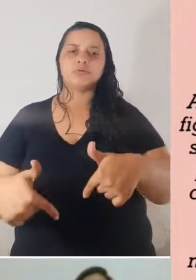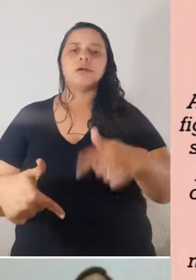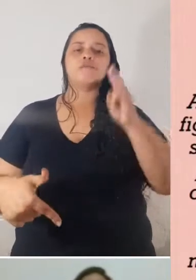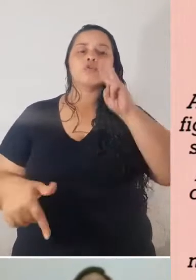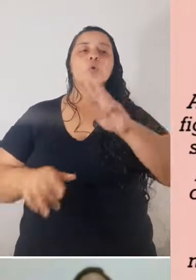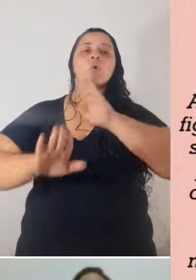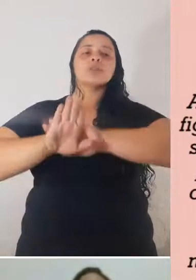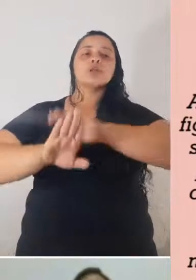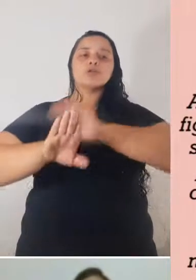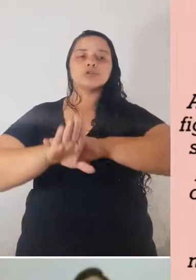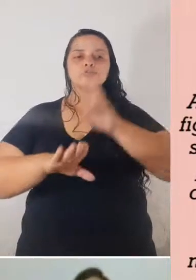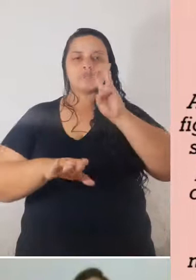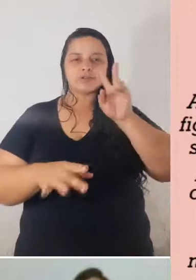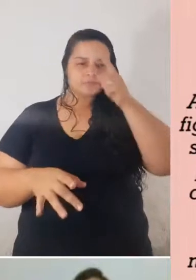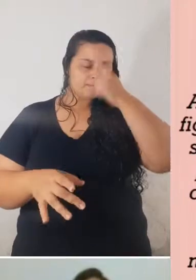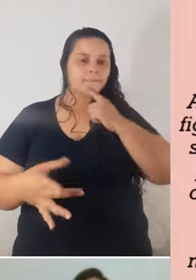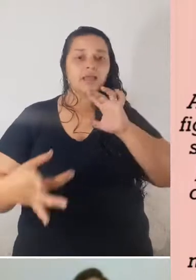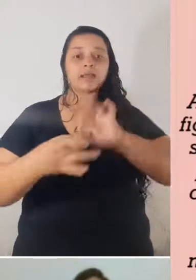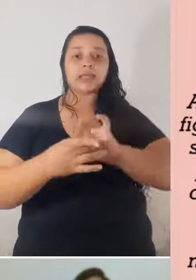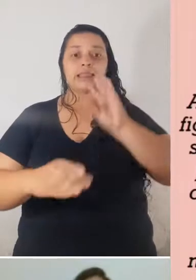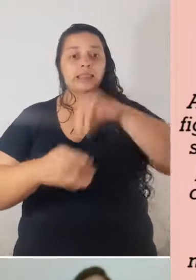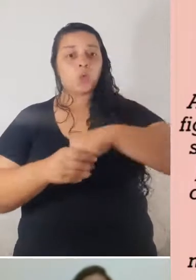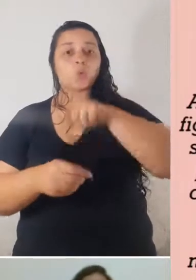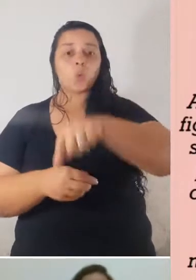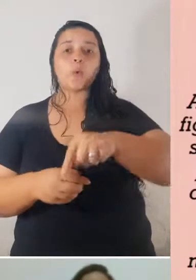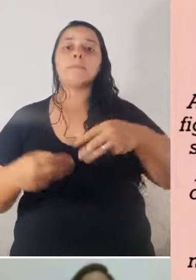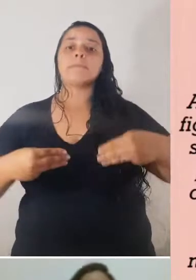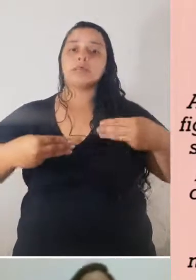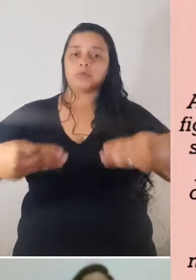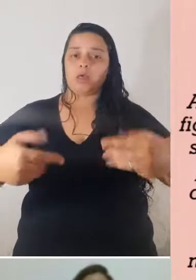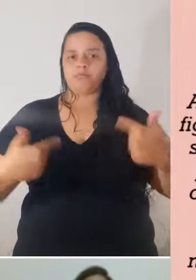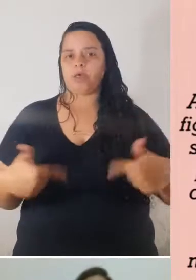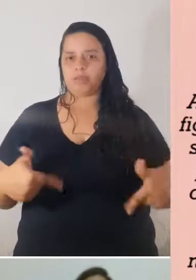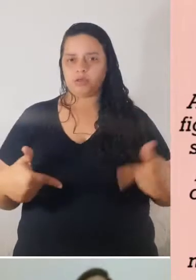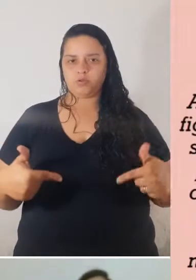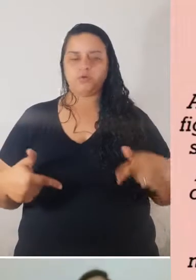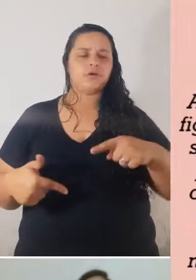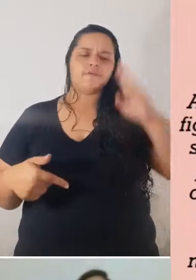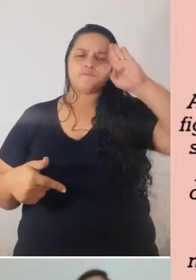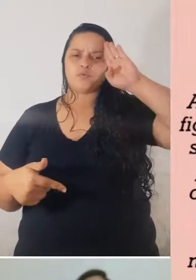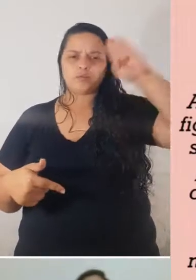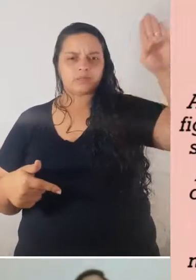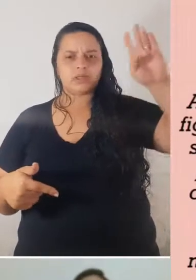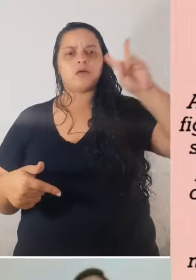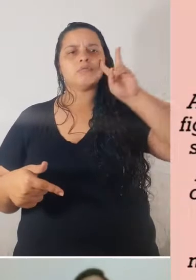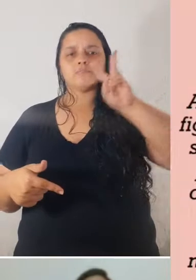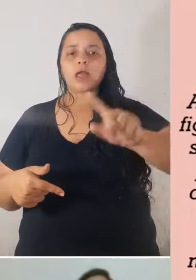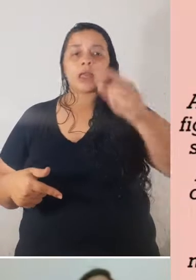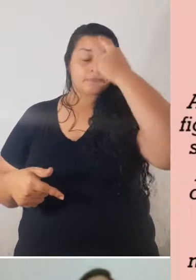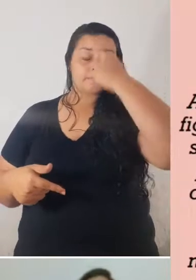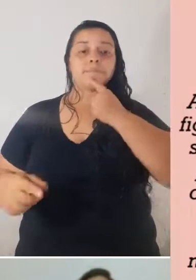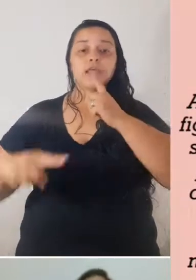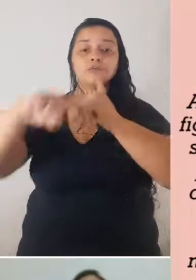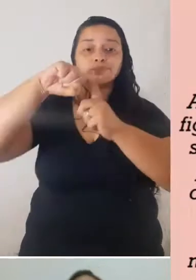ser construída dentro do Ministério do Trabalho. Ela vai ser fundamental para construir uma imagem positiva